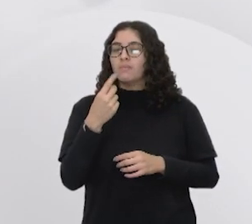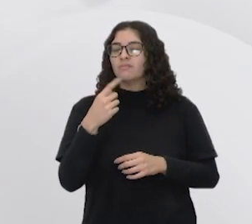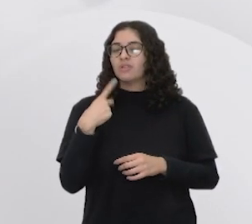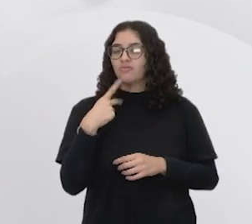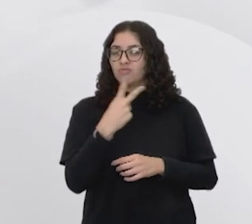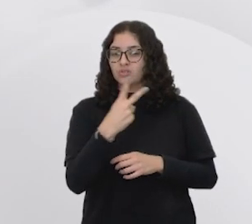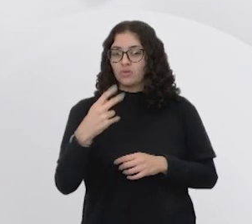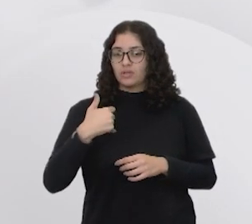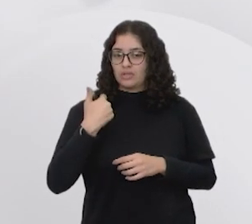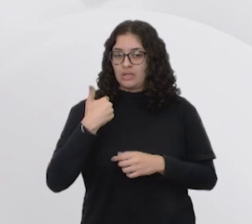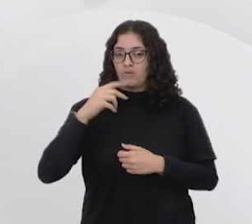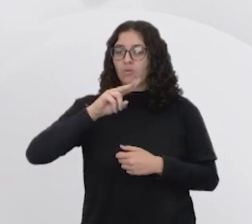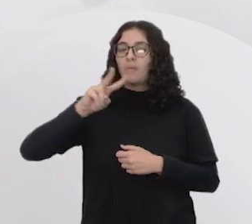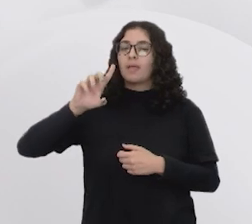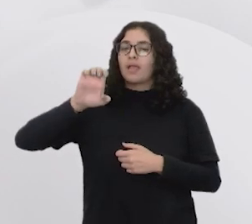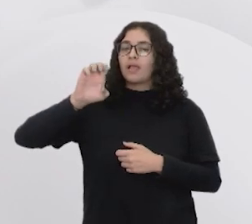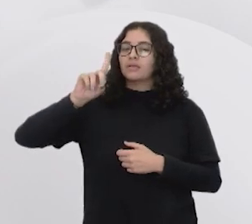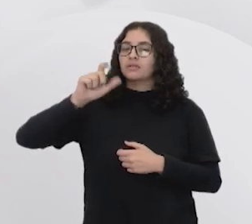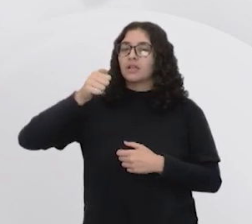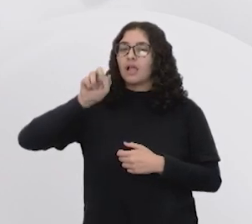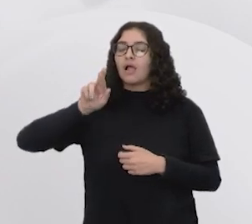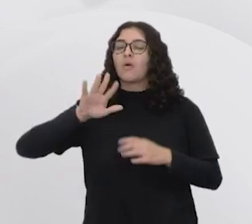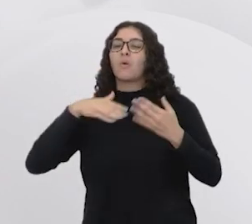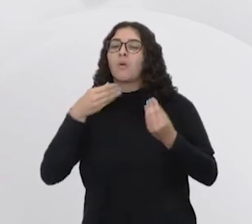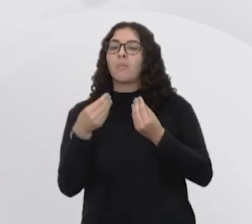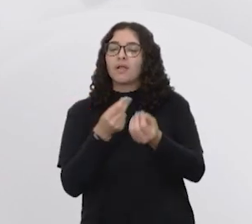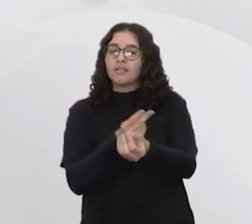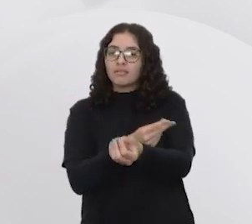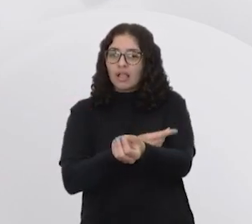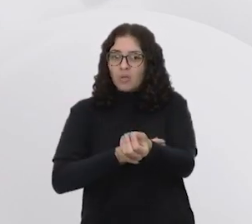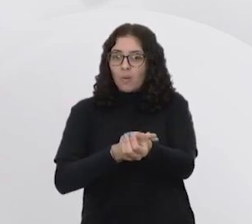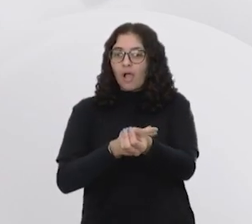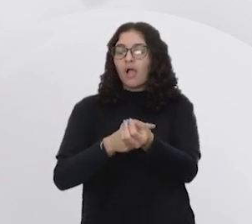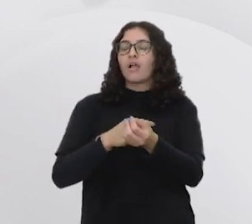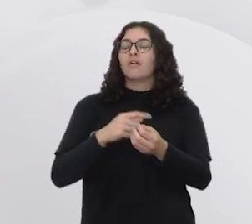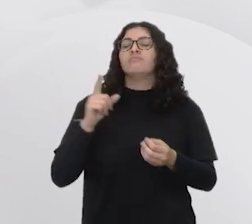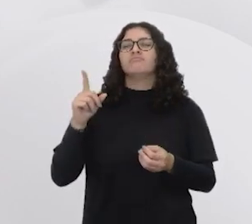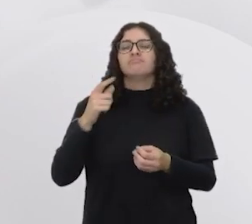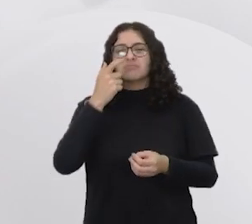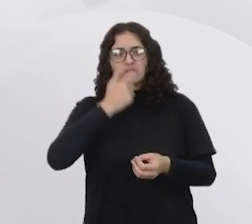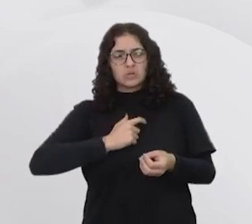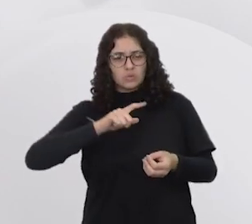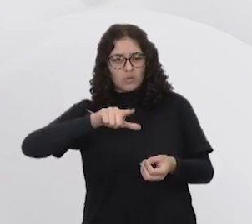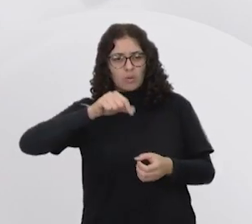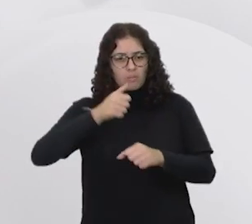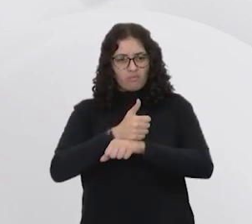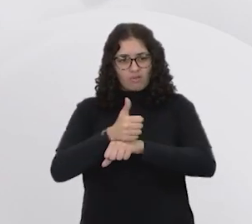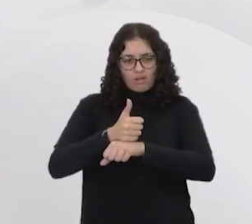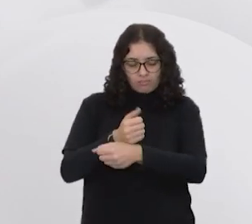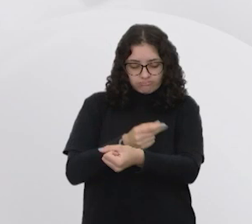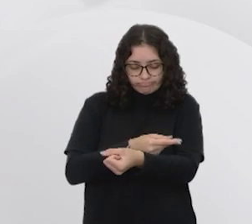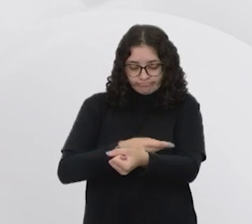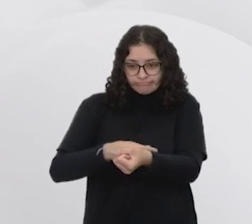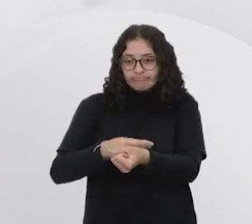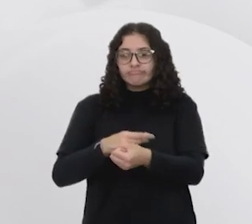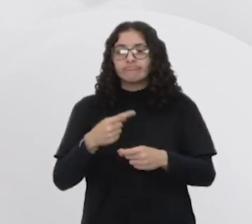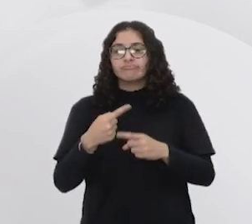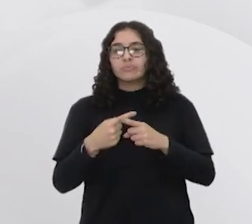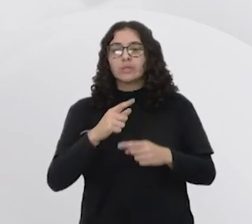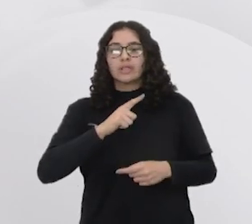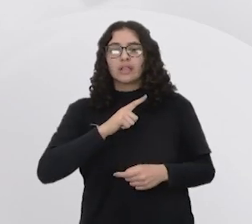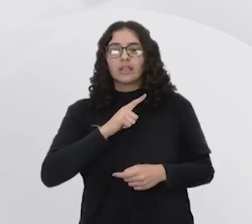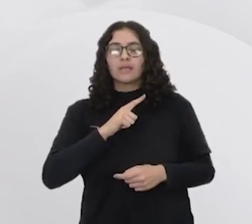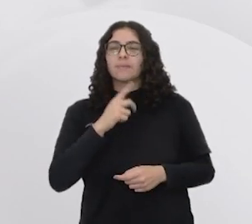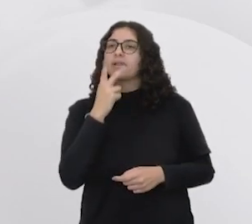anos, sobre a relação dele com a tatuagem. Então ele disse que escolheu ser tatuador porque toda a família tinha um